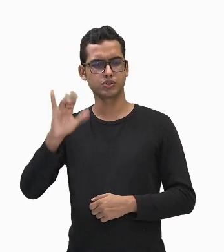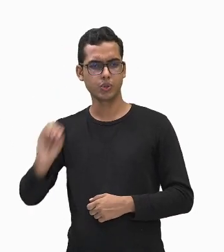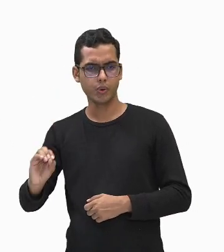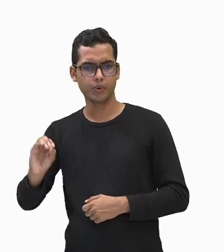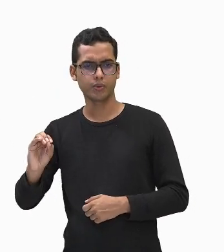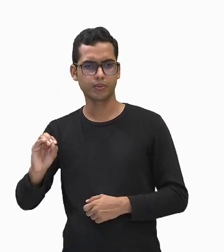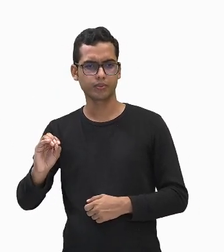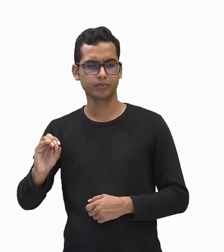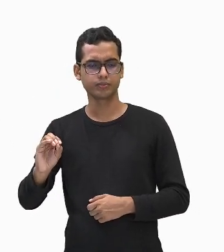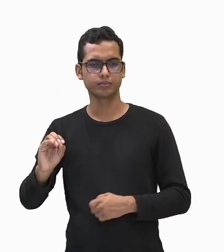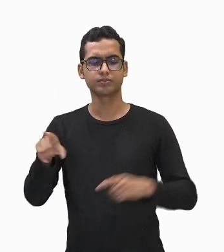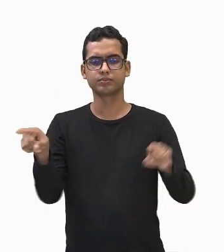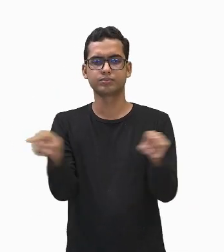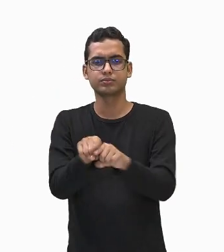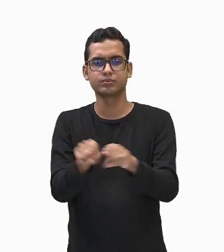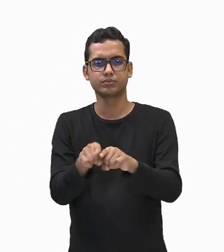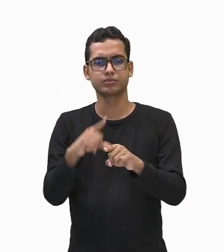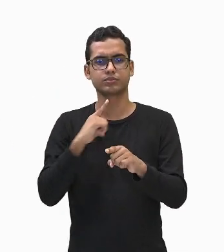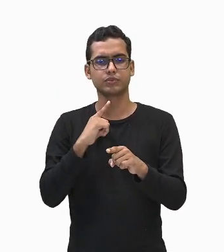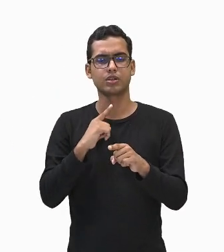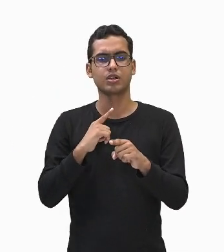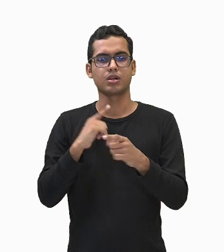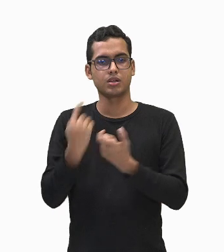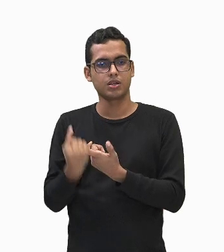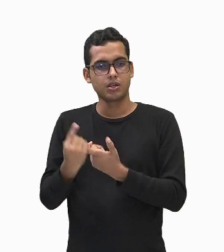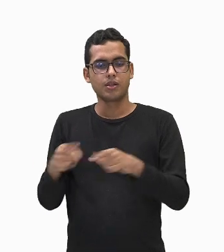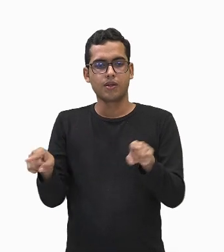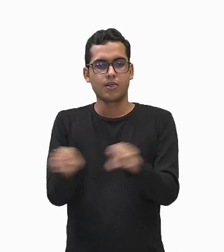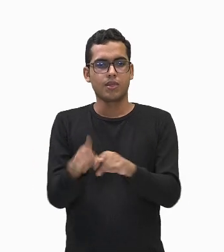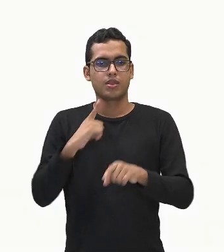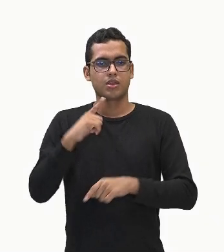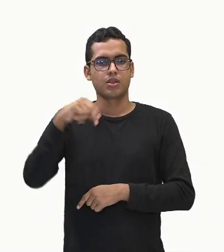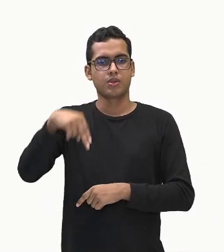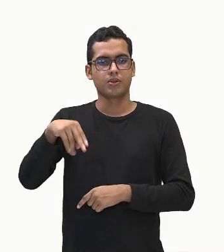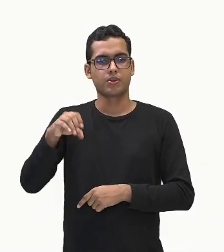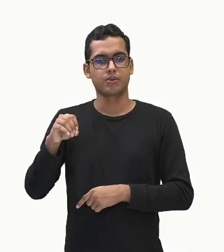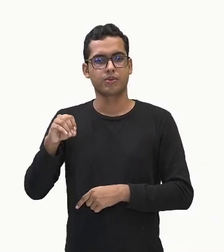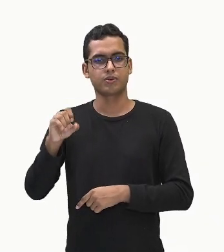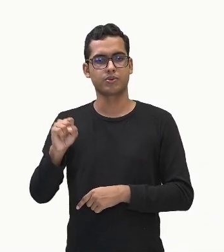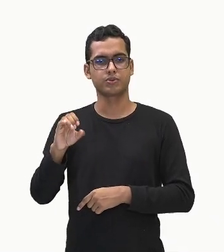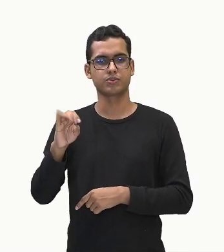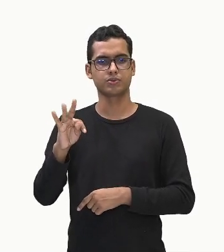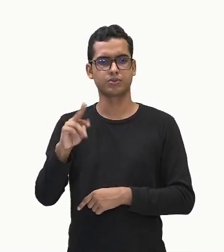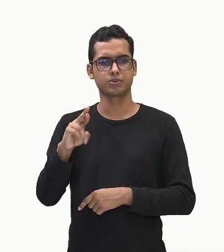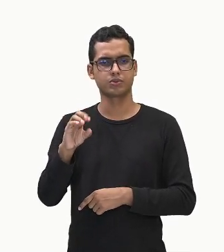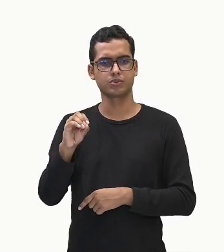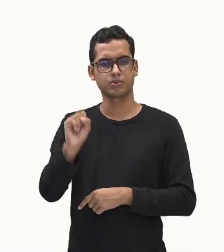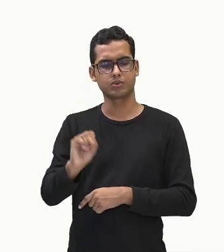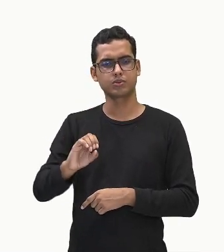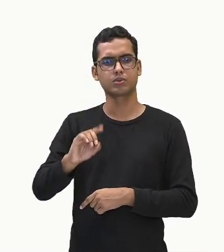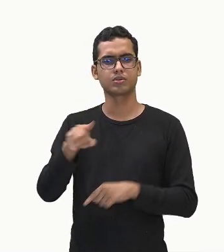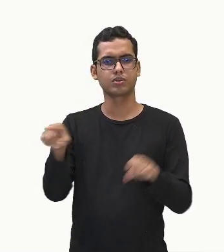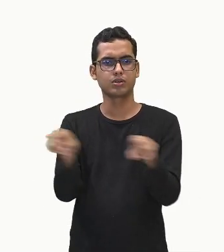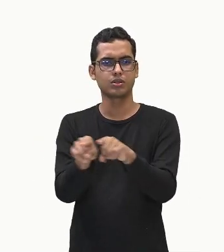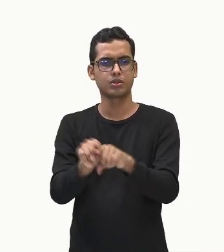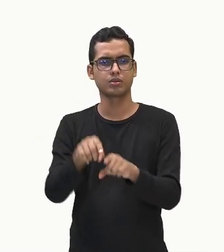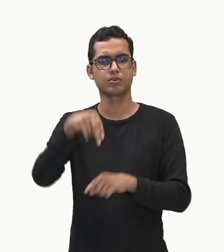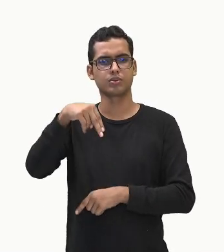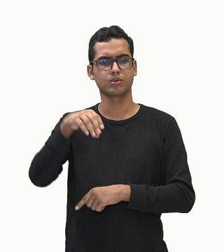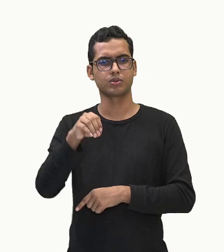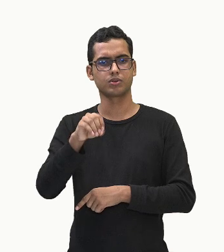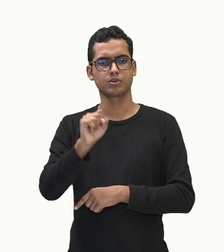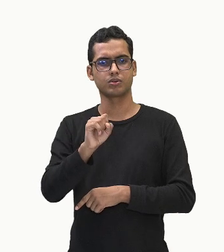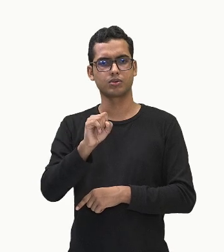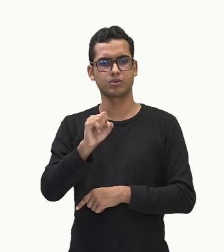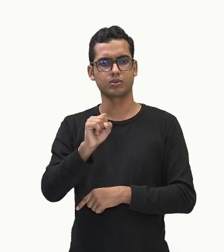nosotras para plural. Então, yo, eu, nosotros, né? E nós, tanto